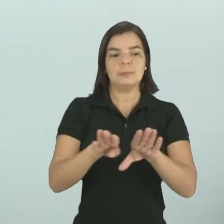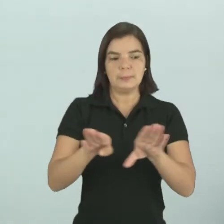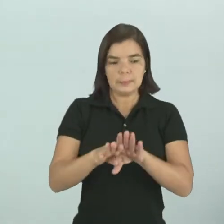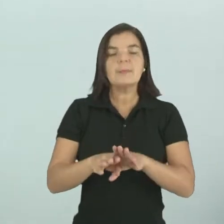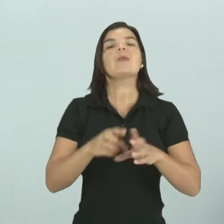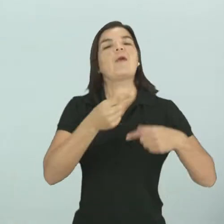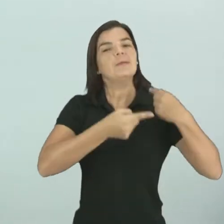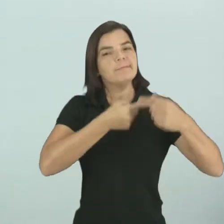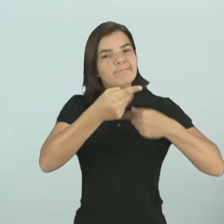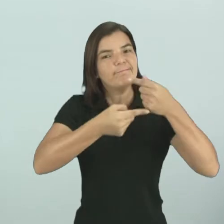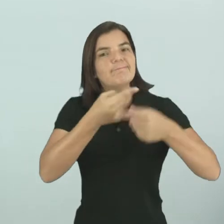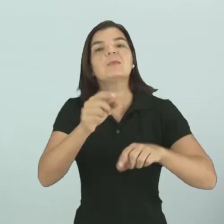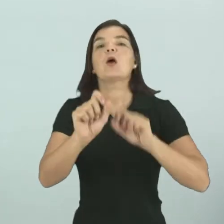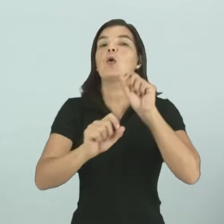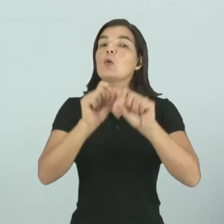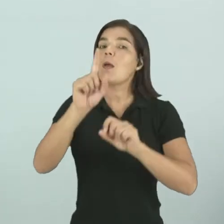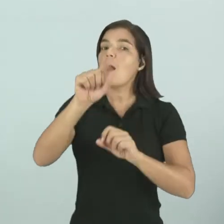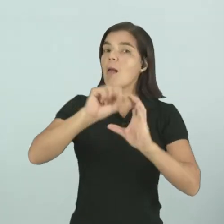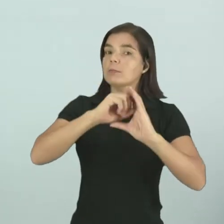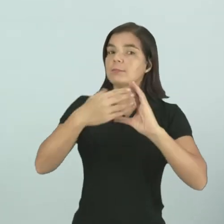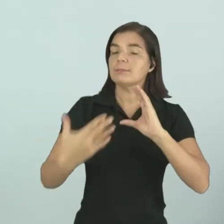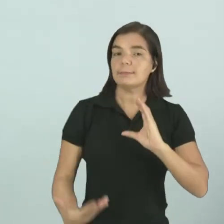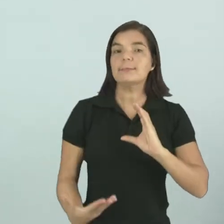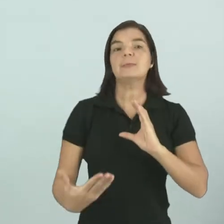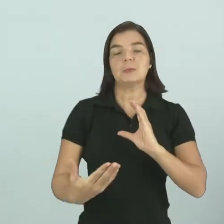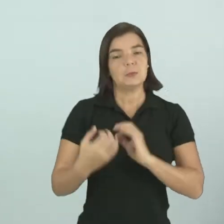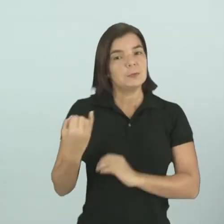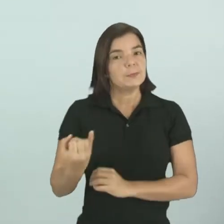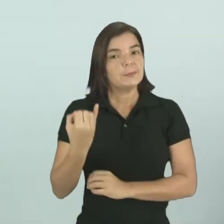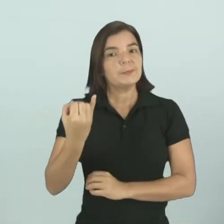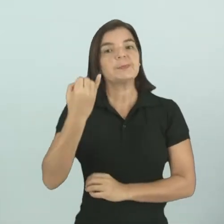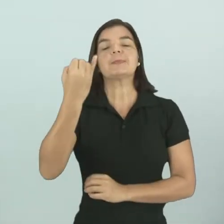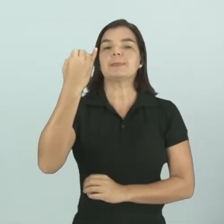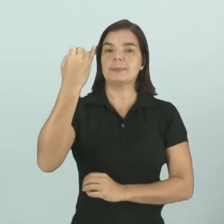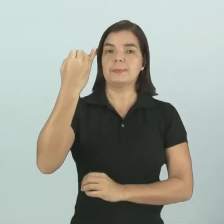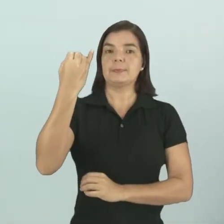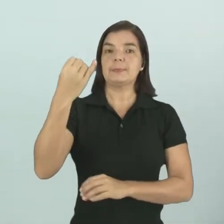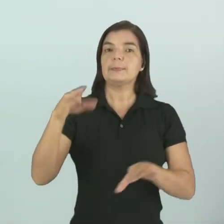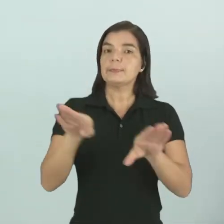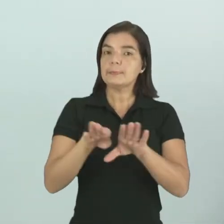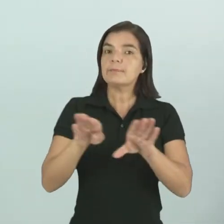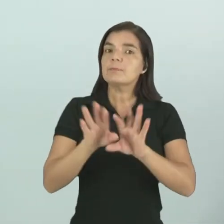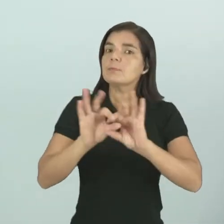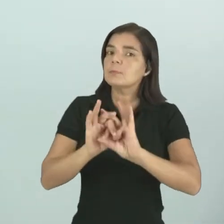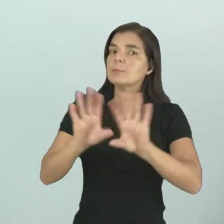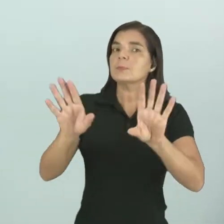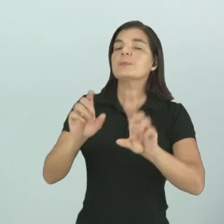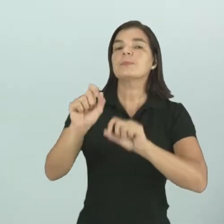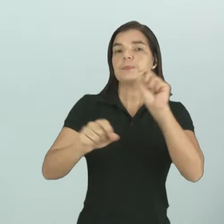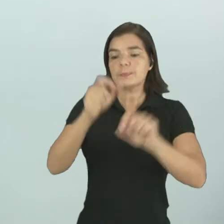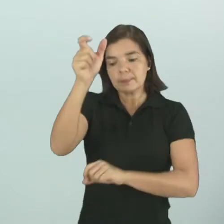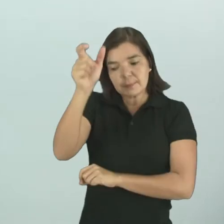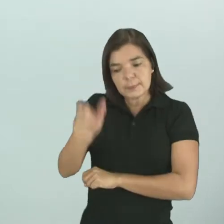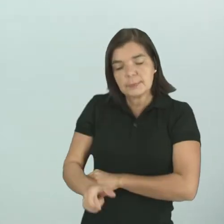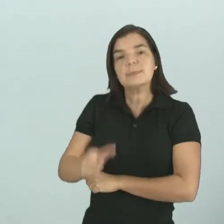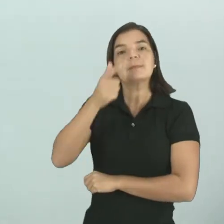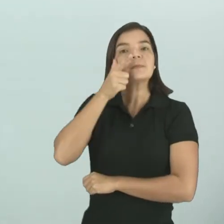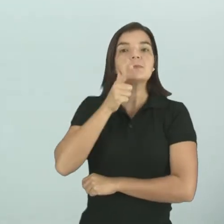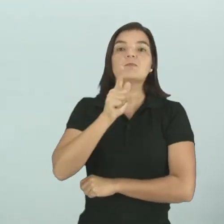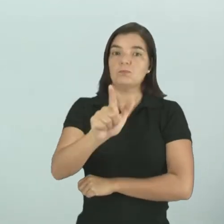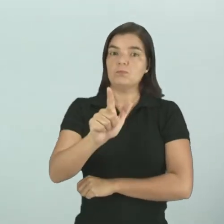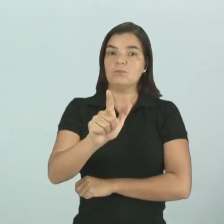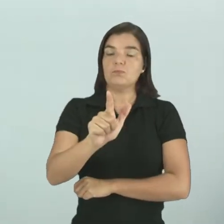deixar descendentes, é uma característica importantíssima que permite com que aquele indivíduo ele